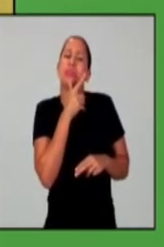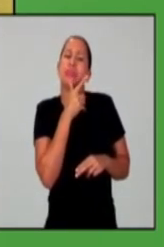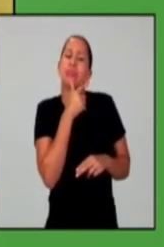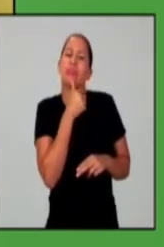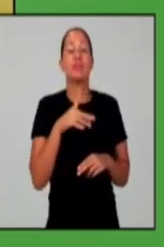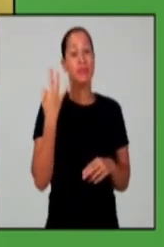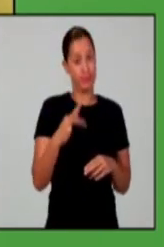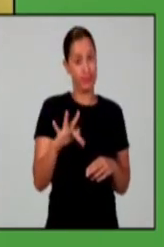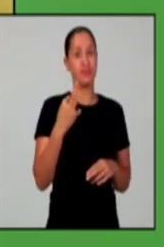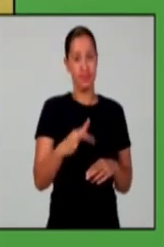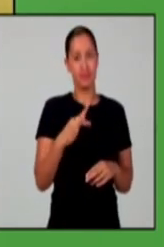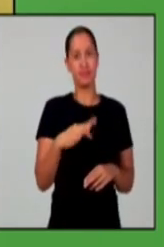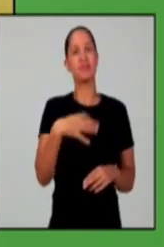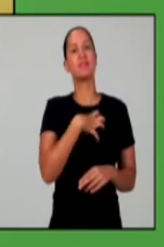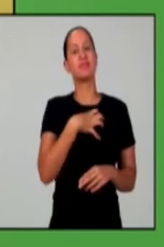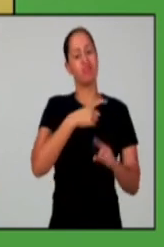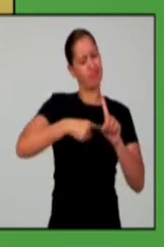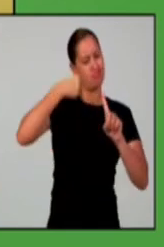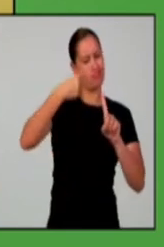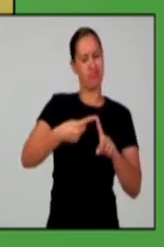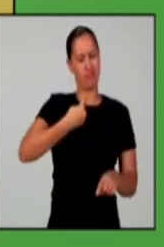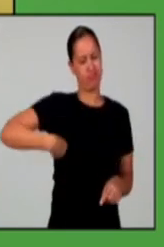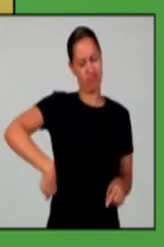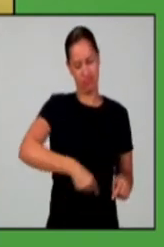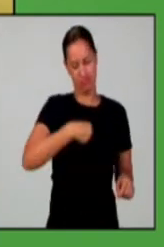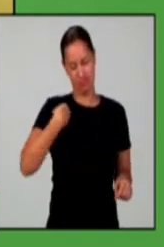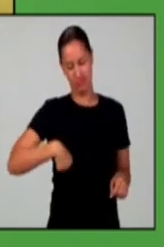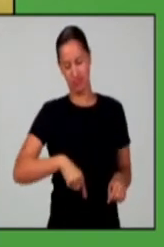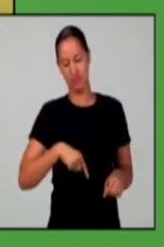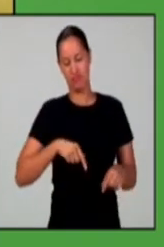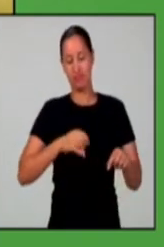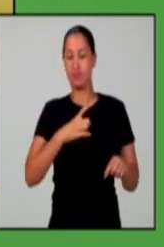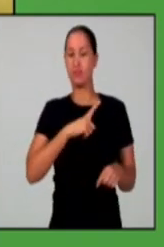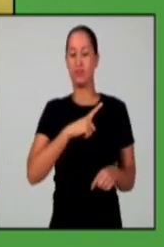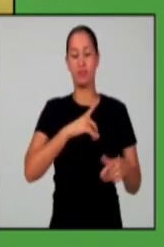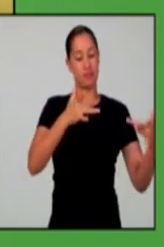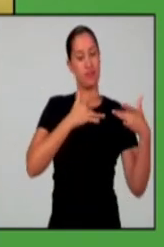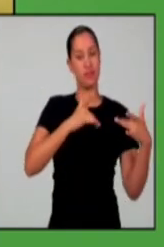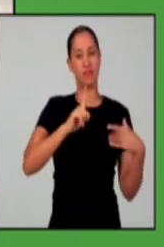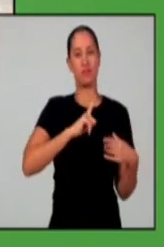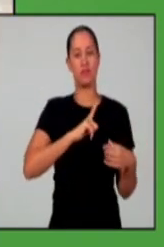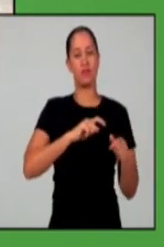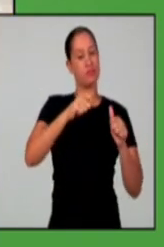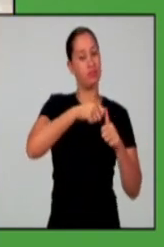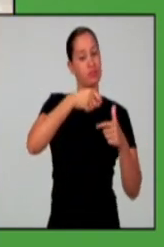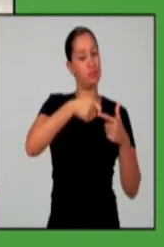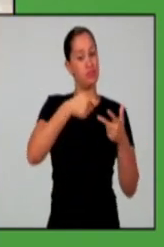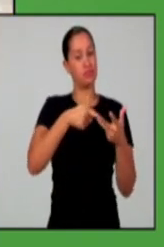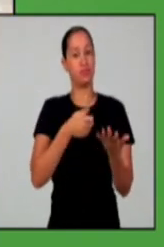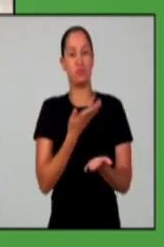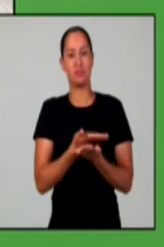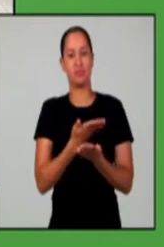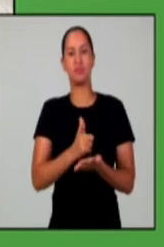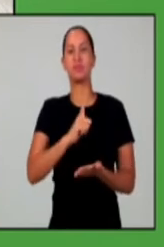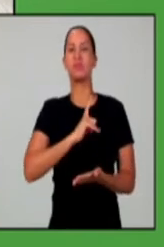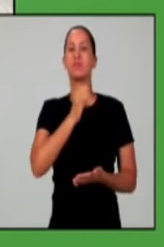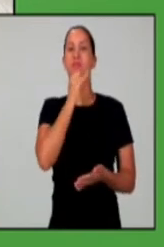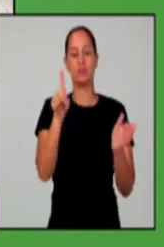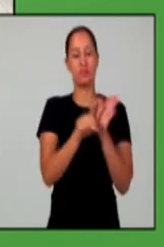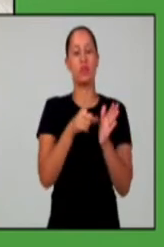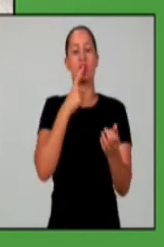trabalho extra para o sistema circulatório. Você conhece o sistema circulatório, né? O sistema circulatório tem várias funções. Ele